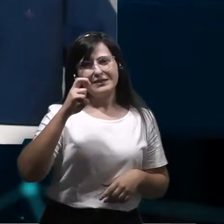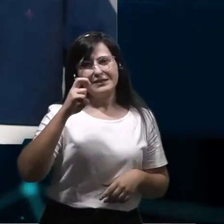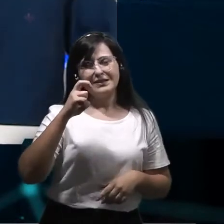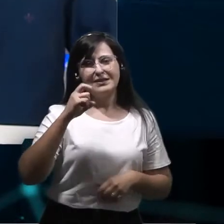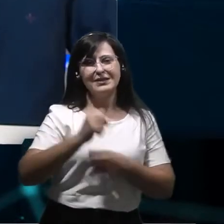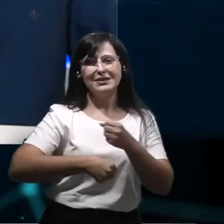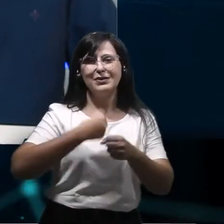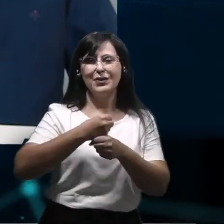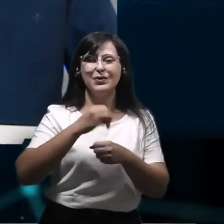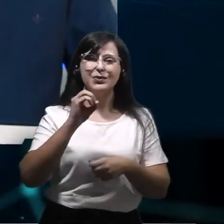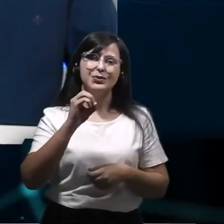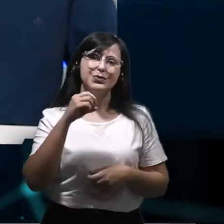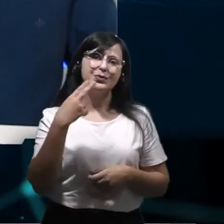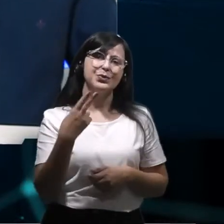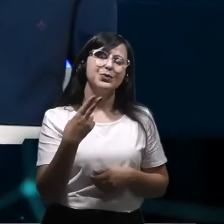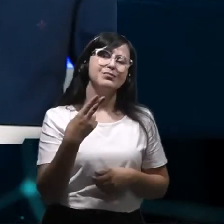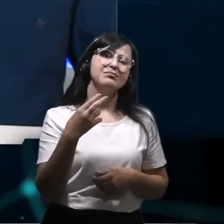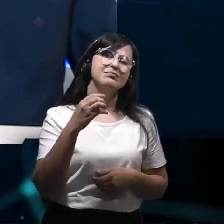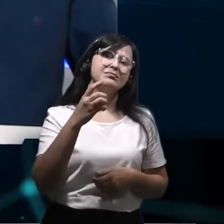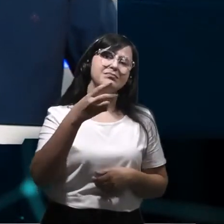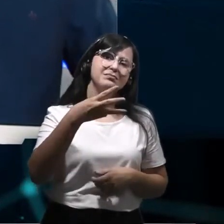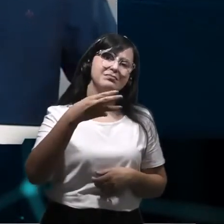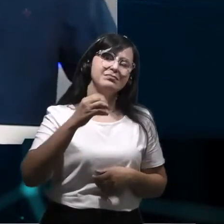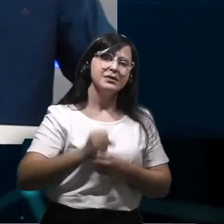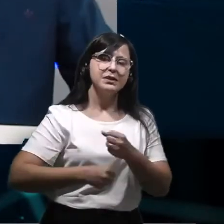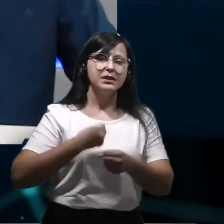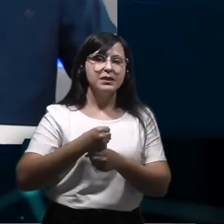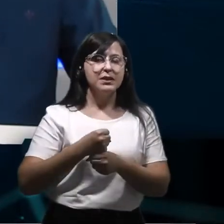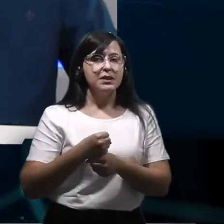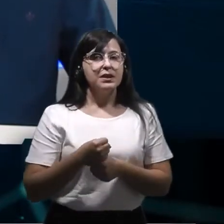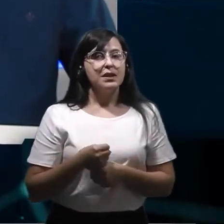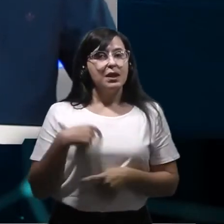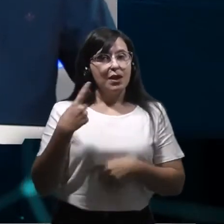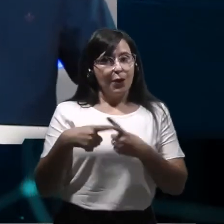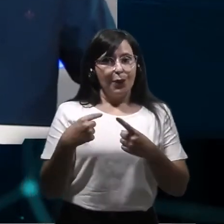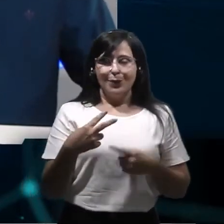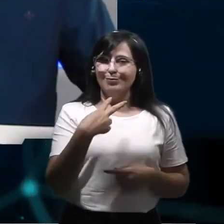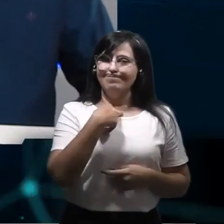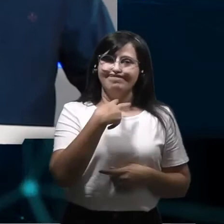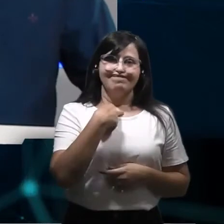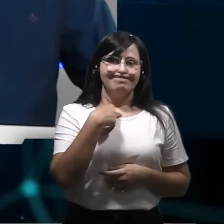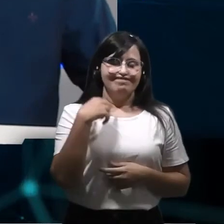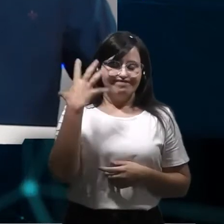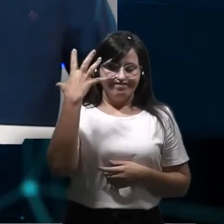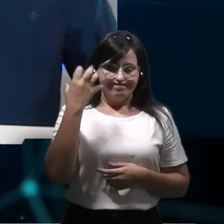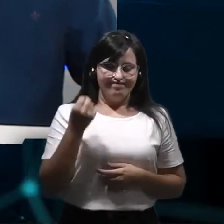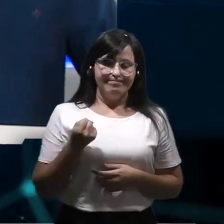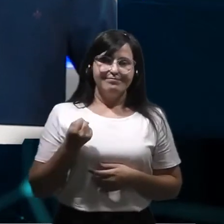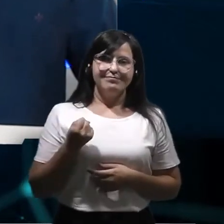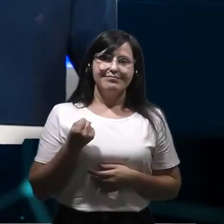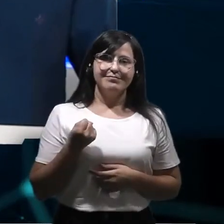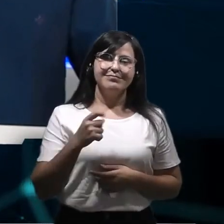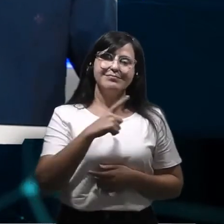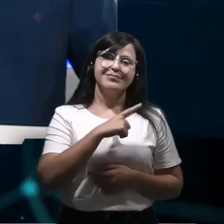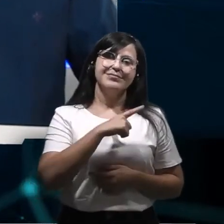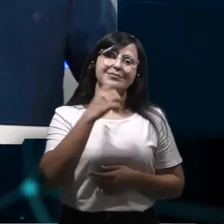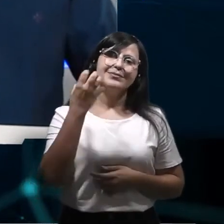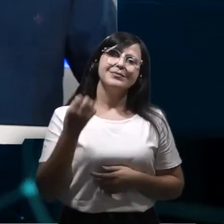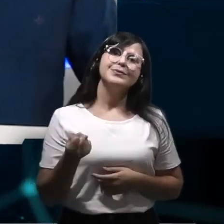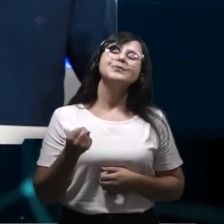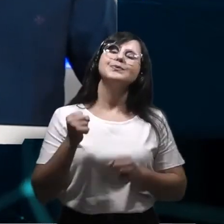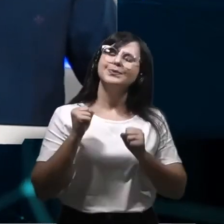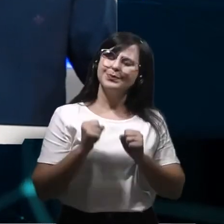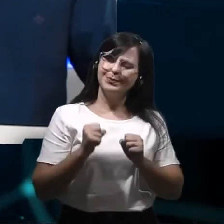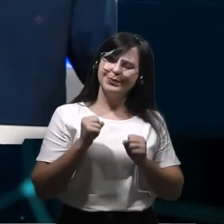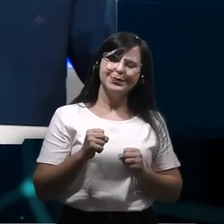lei da questão para poder se aposentar, e não ter o direito de receber seu dinheiro, porque realmente pode chegar uma situação de não